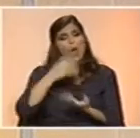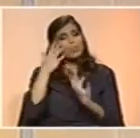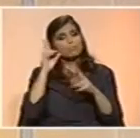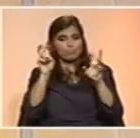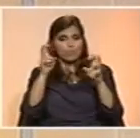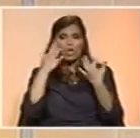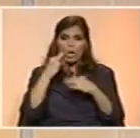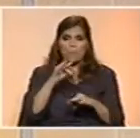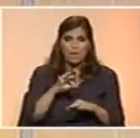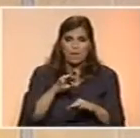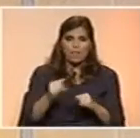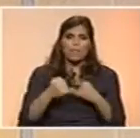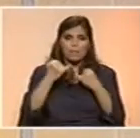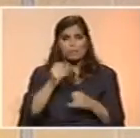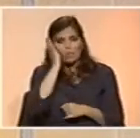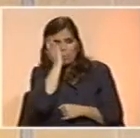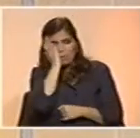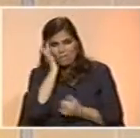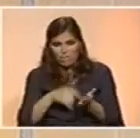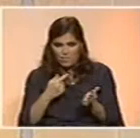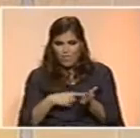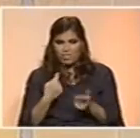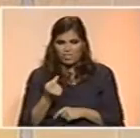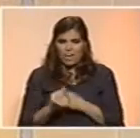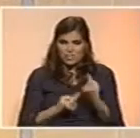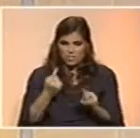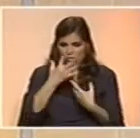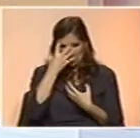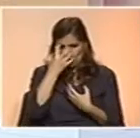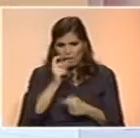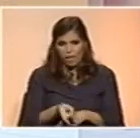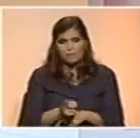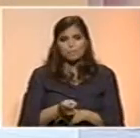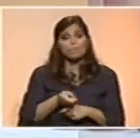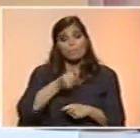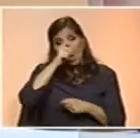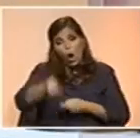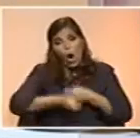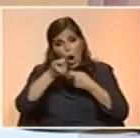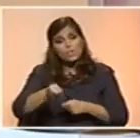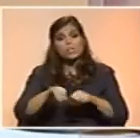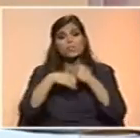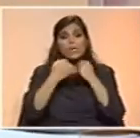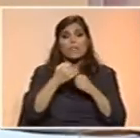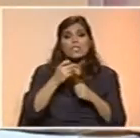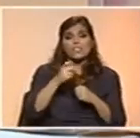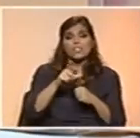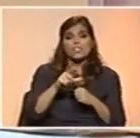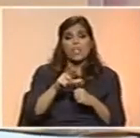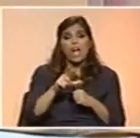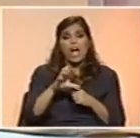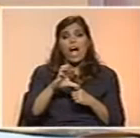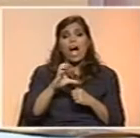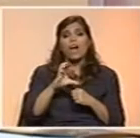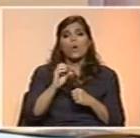da cesta a seguir, depois de uma refeição normal. Muitas vezes sentes aquele sono. Já vamos regressar. As hortas sociais de Alcochete são um espaço partilhado com